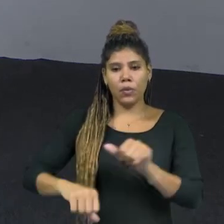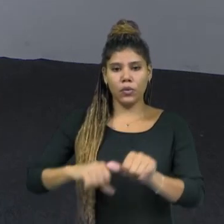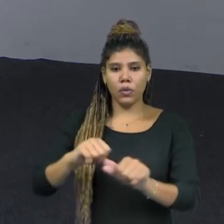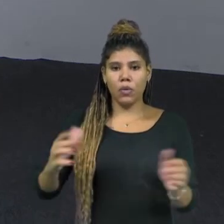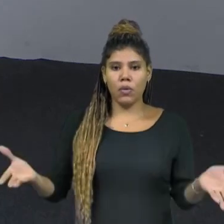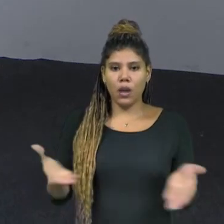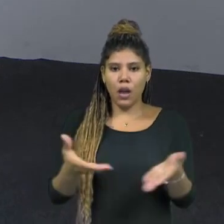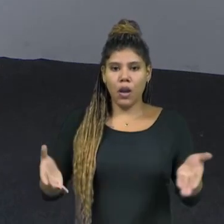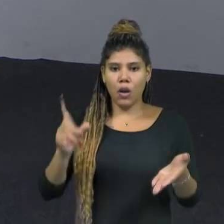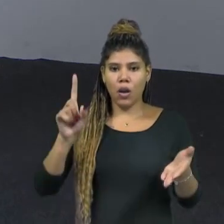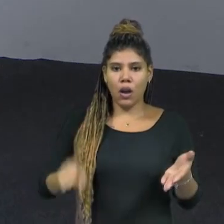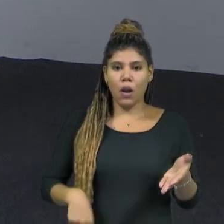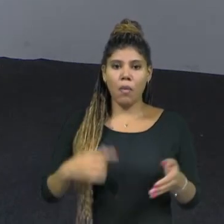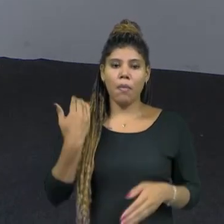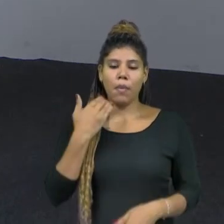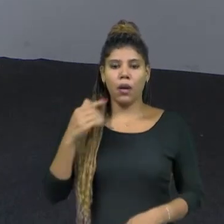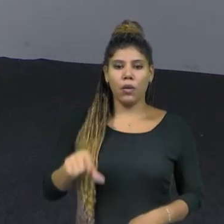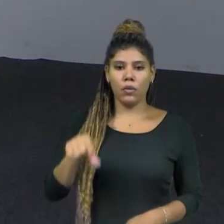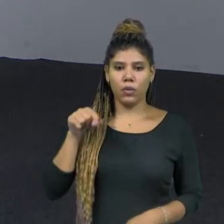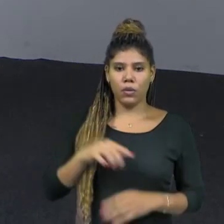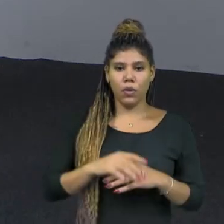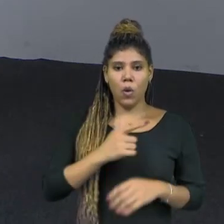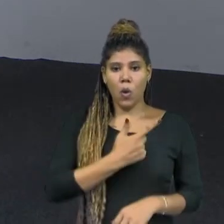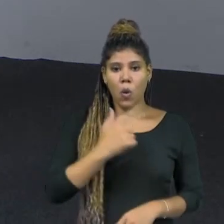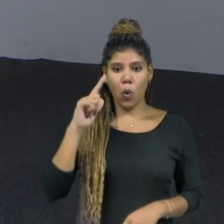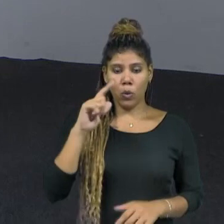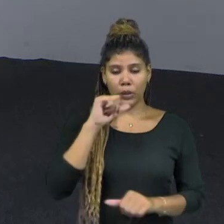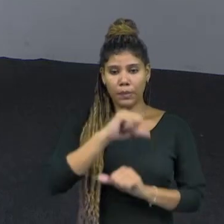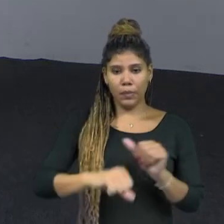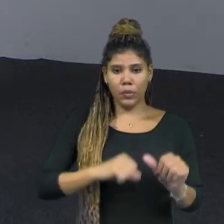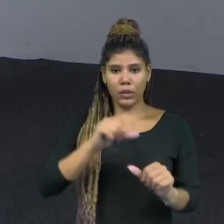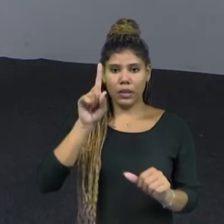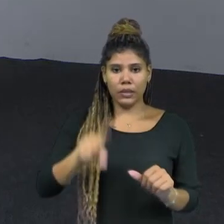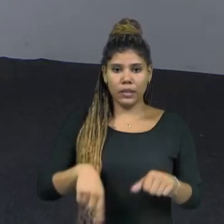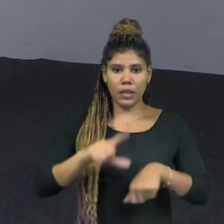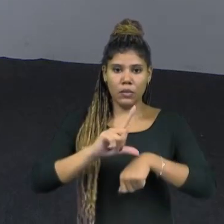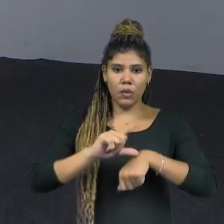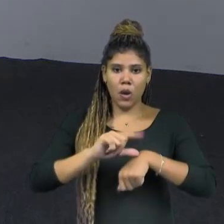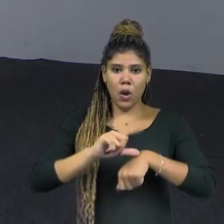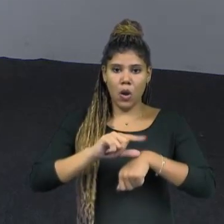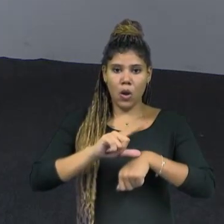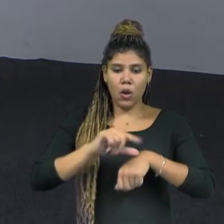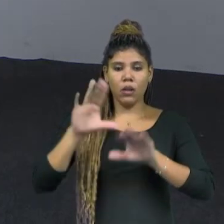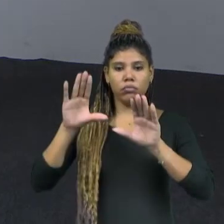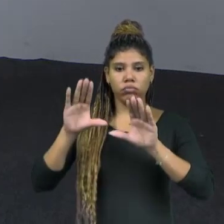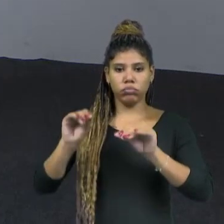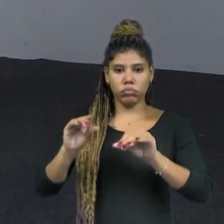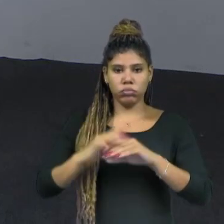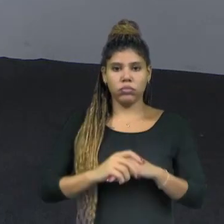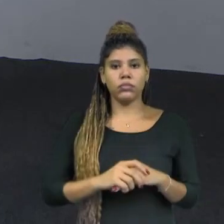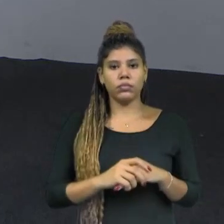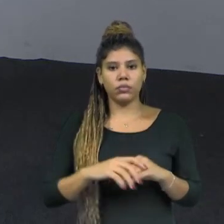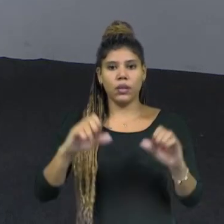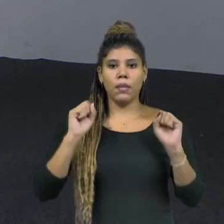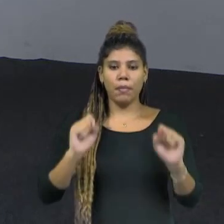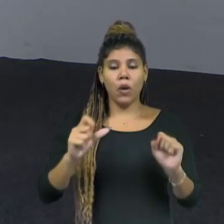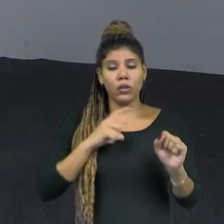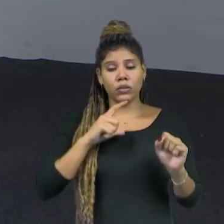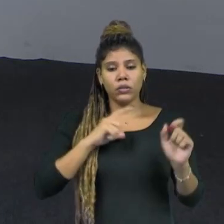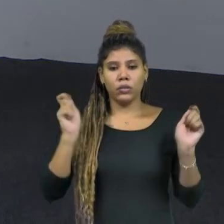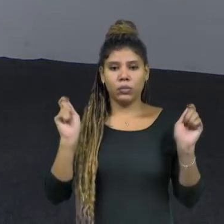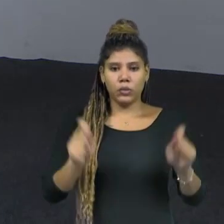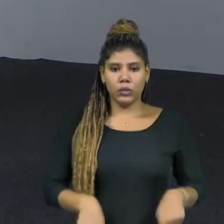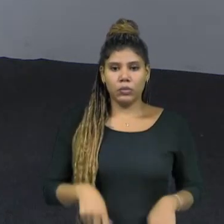critério dos bancos. Uma outra mudança diz respeito ao horário noturno. O estabelecimento pode oferecer a possibilidade do